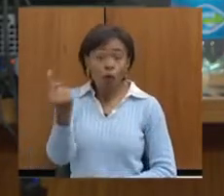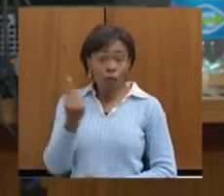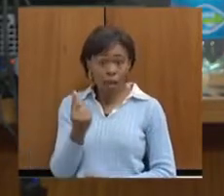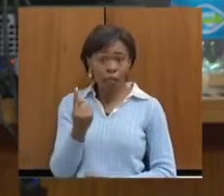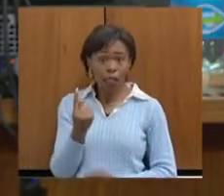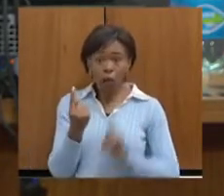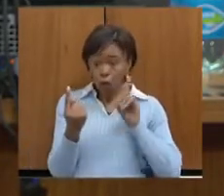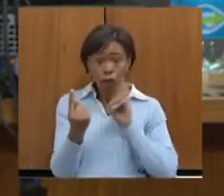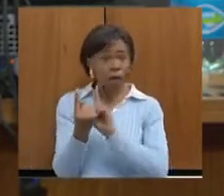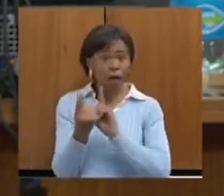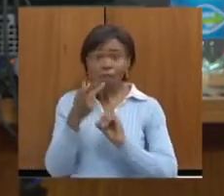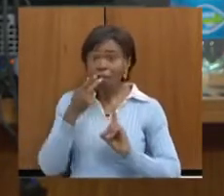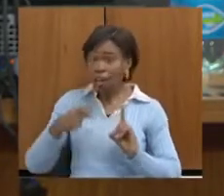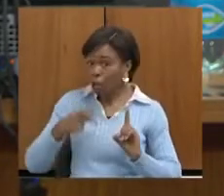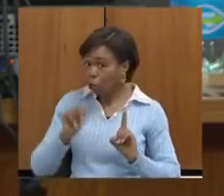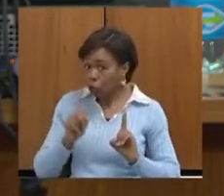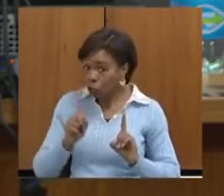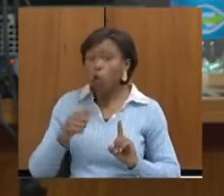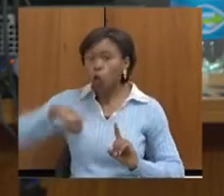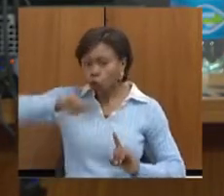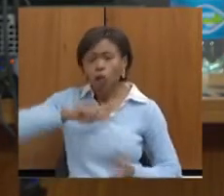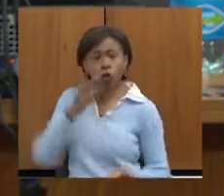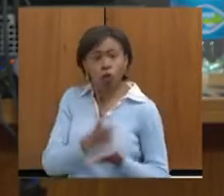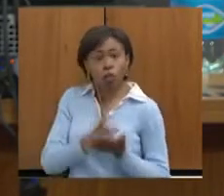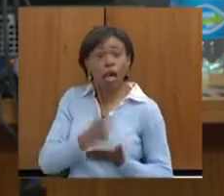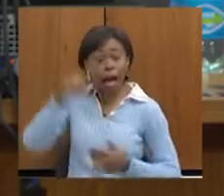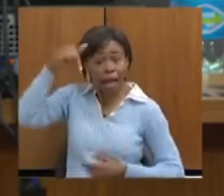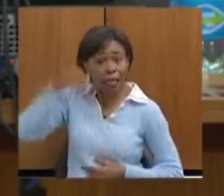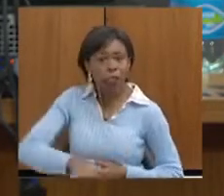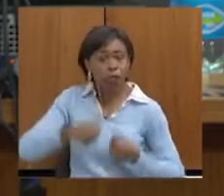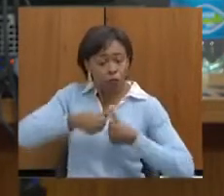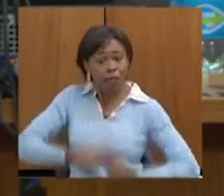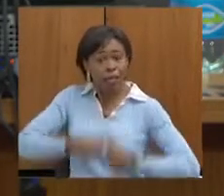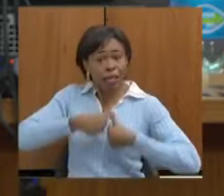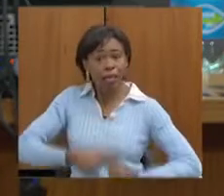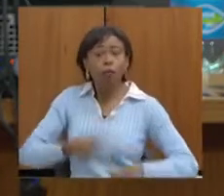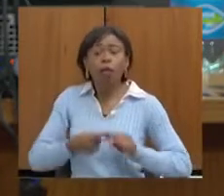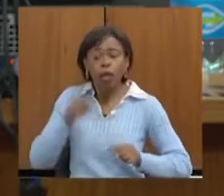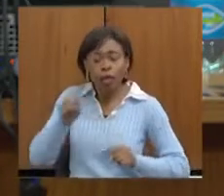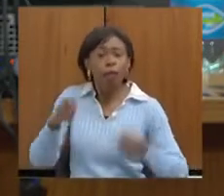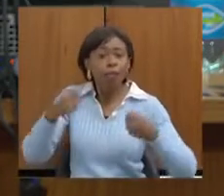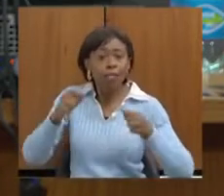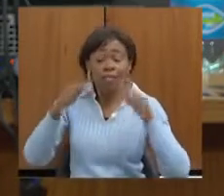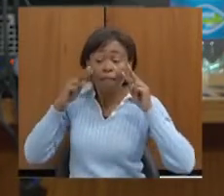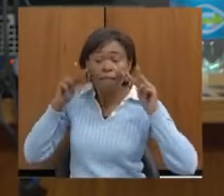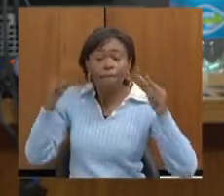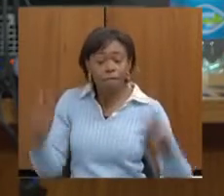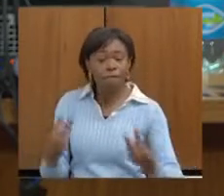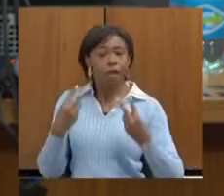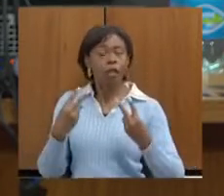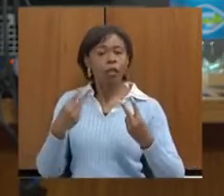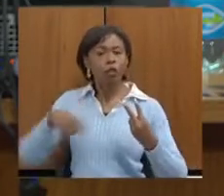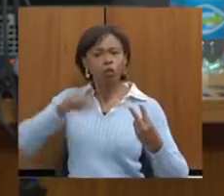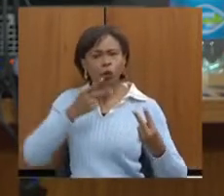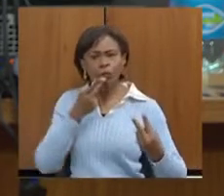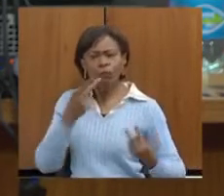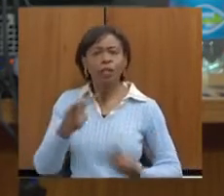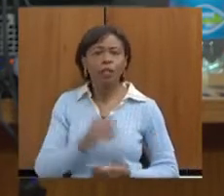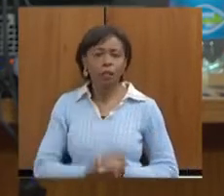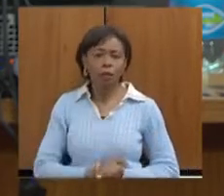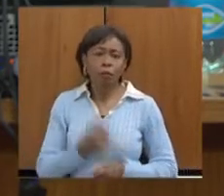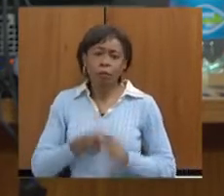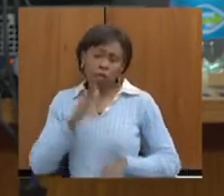nós não vamos embora hoje nós vamos dormir aqui nós vamos resistir porque ele tem que nos ouvir é porque o pessoal